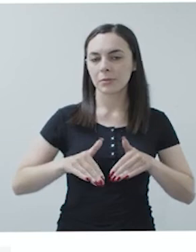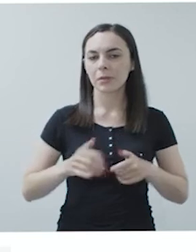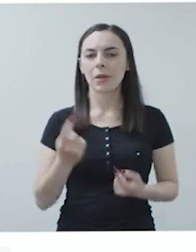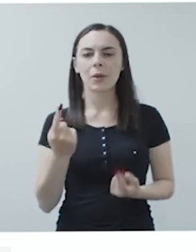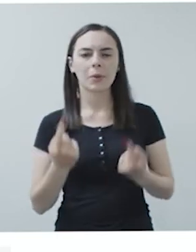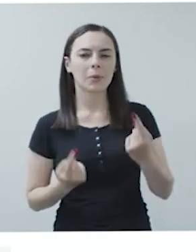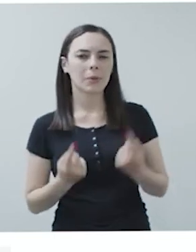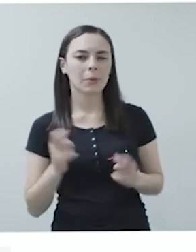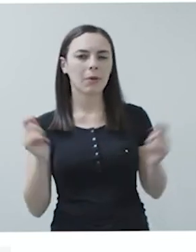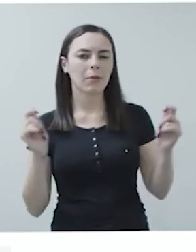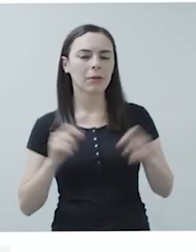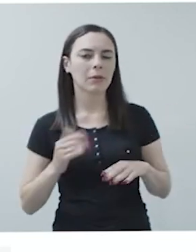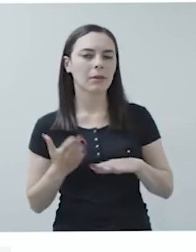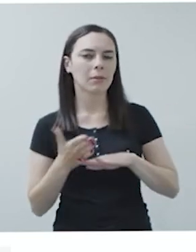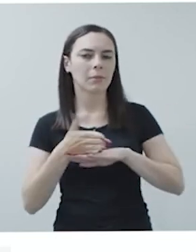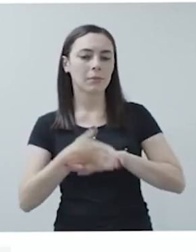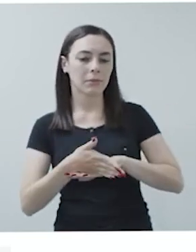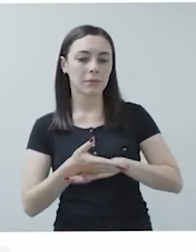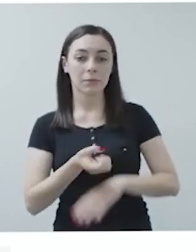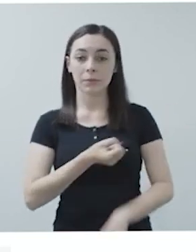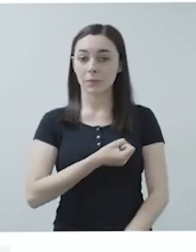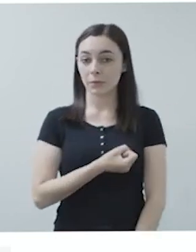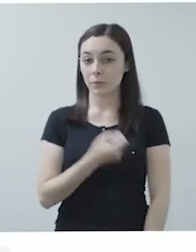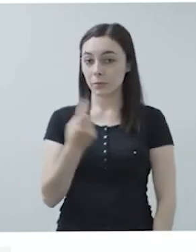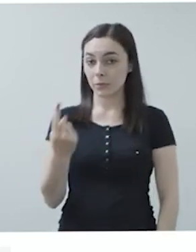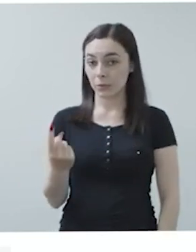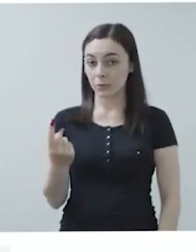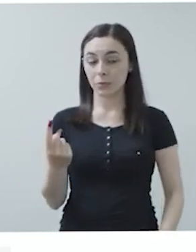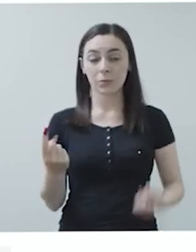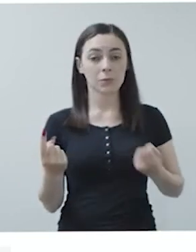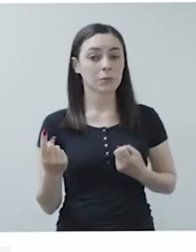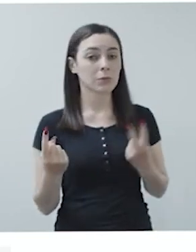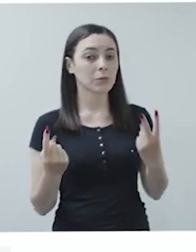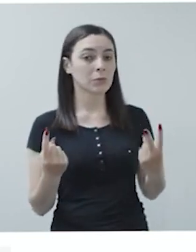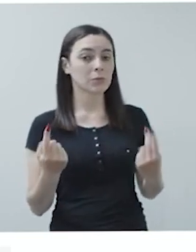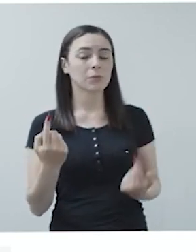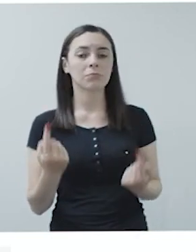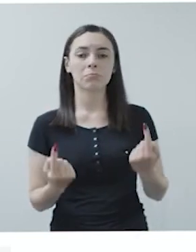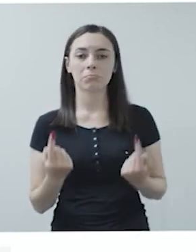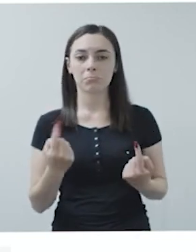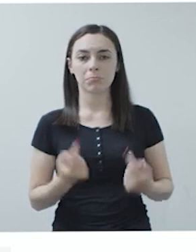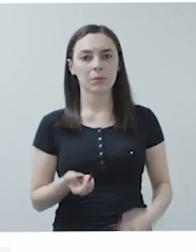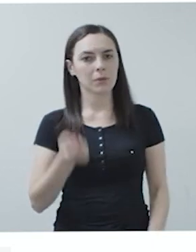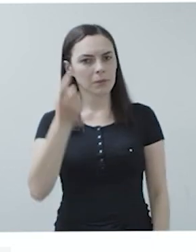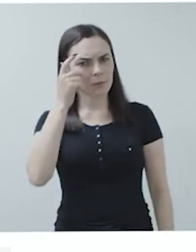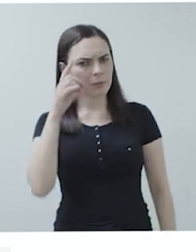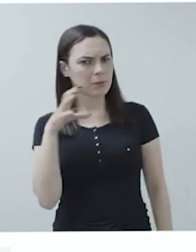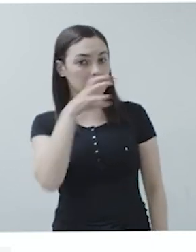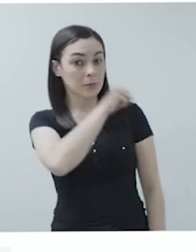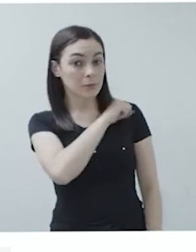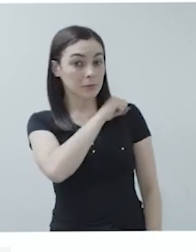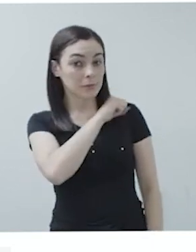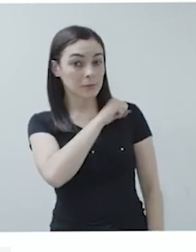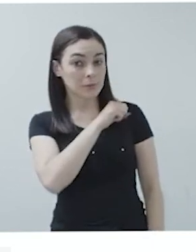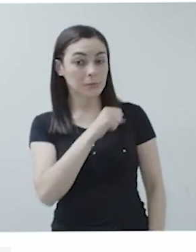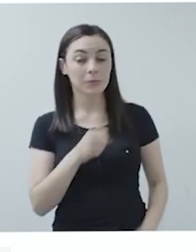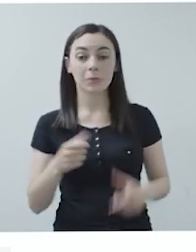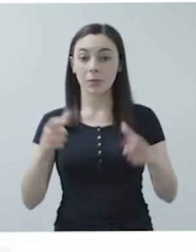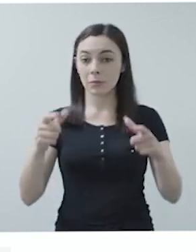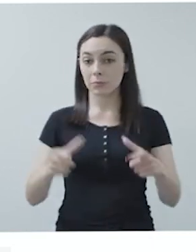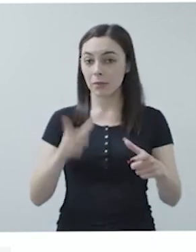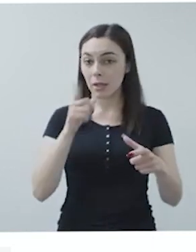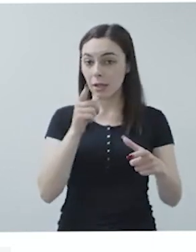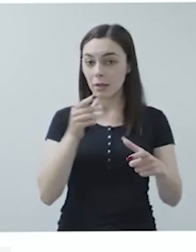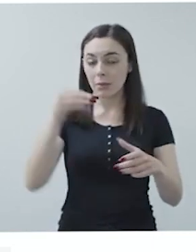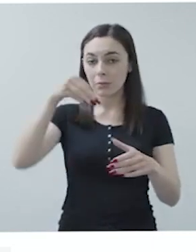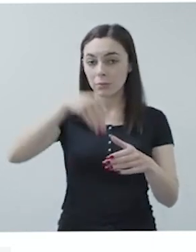delas ela deve entrar? Na piscina número 1? Ou na piscina número 2? Pensando rápido, é na piscina